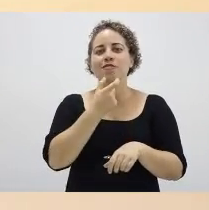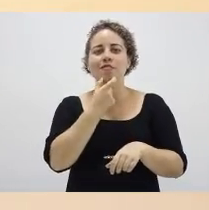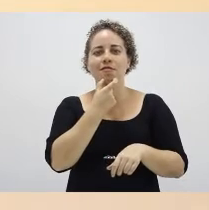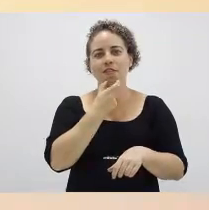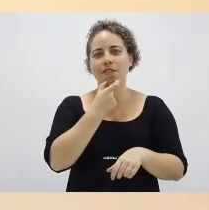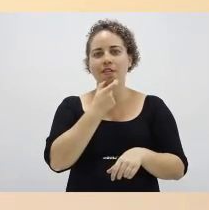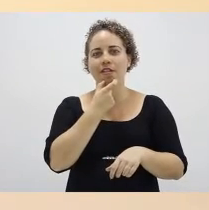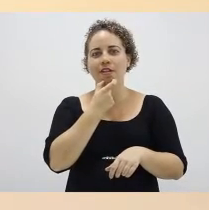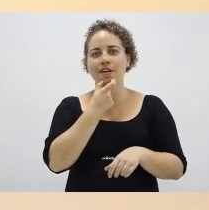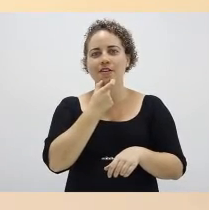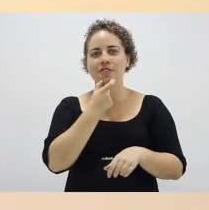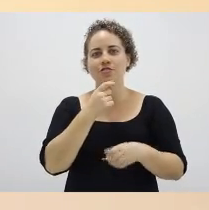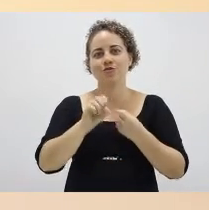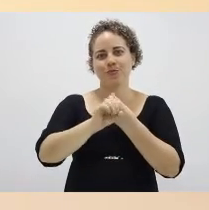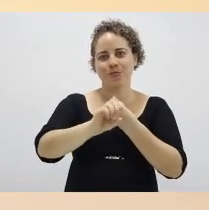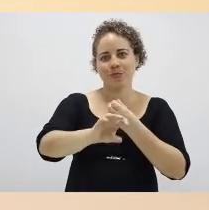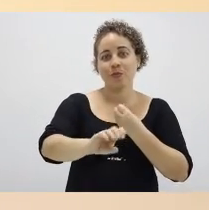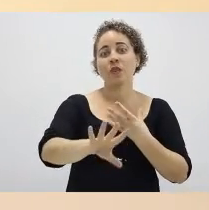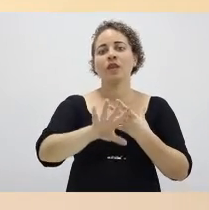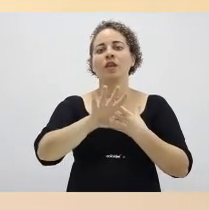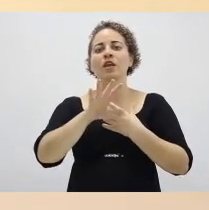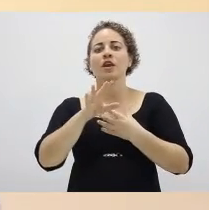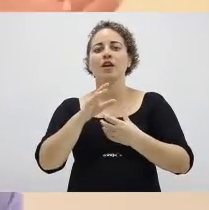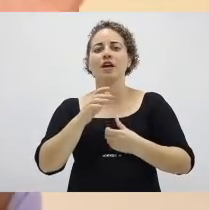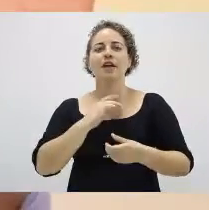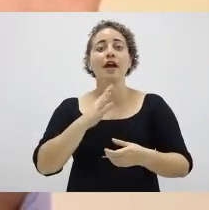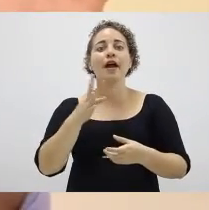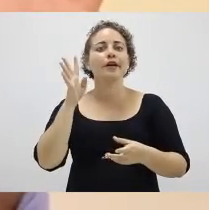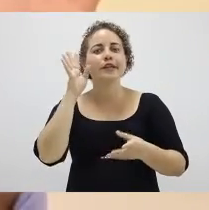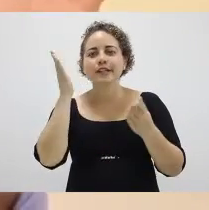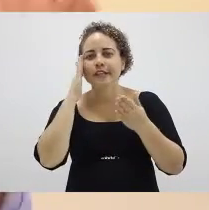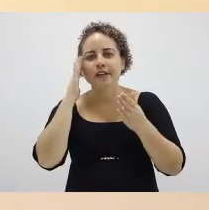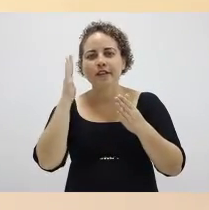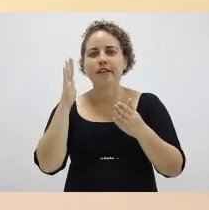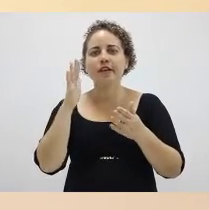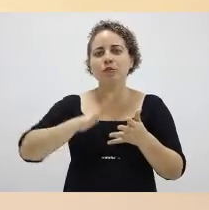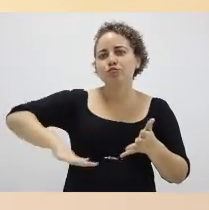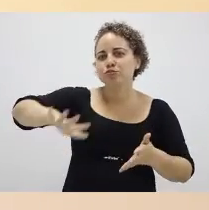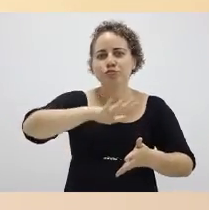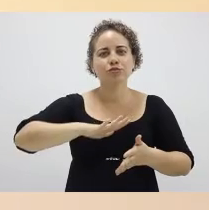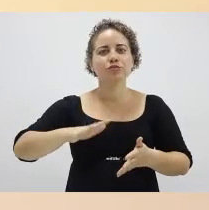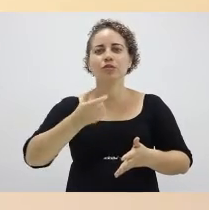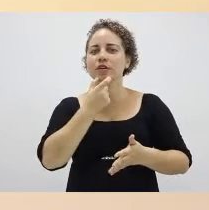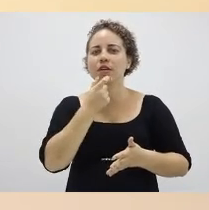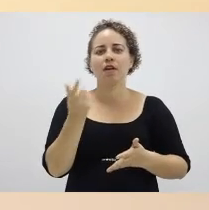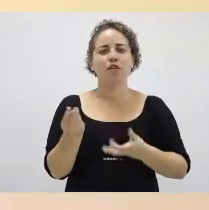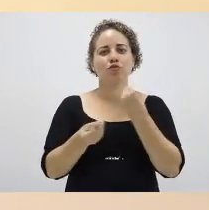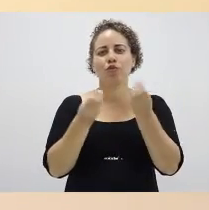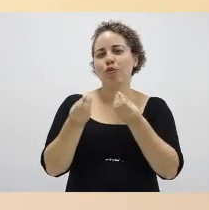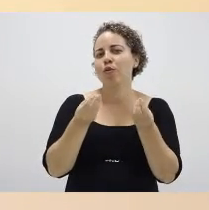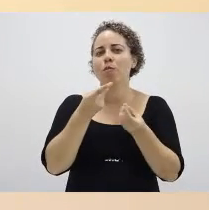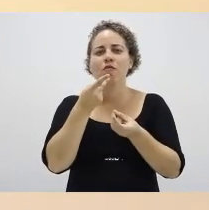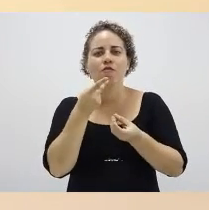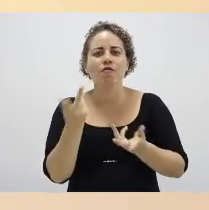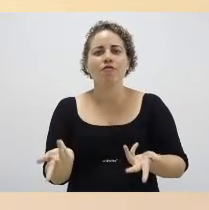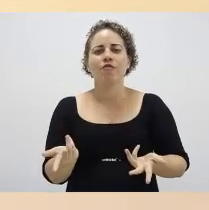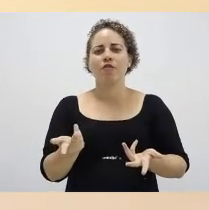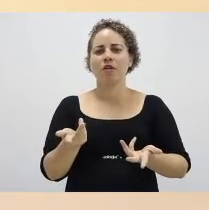ele enxerga as diversas dimensões da língua inglesa. Por exemplo, a pronúncia, o